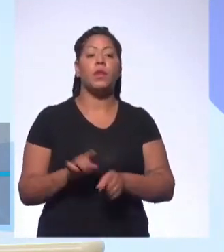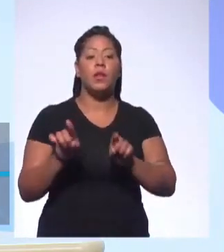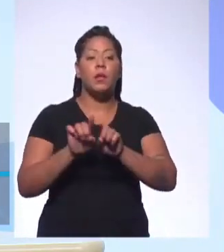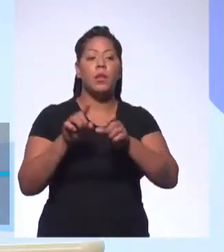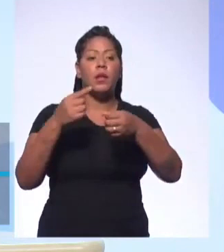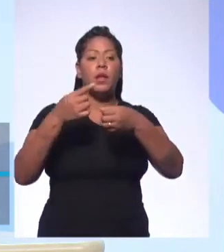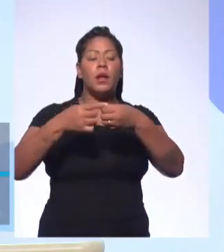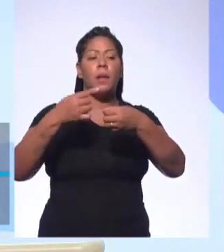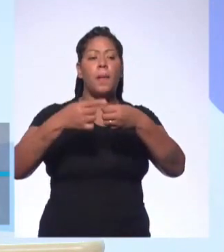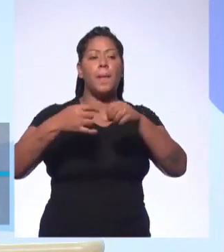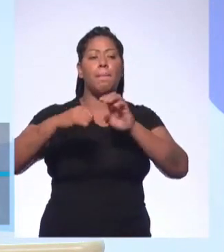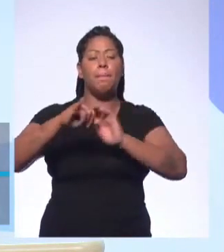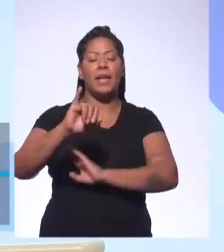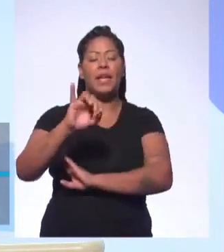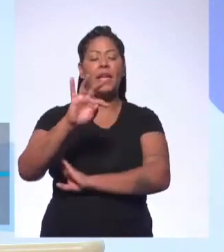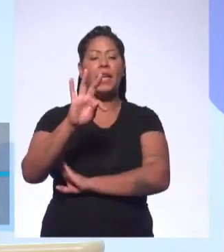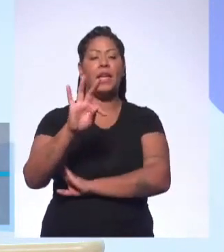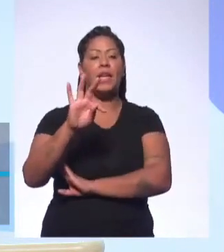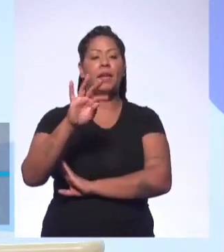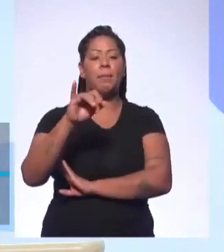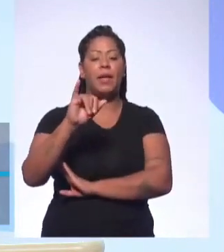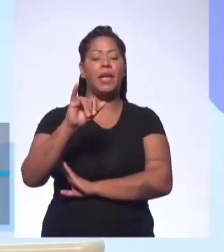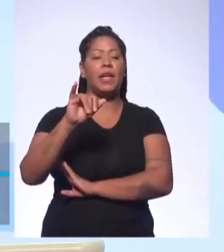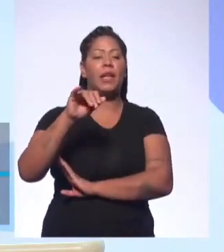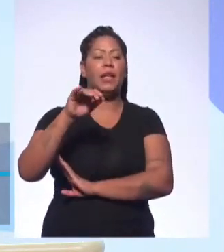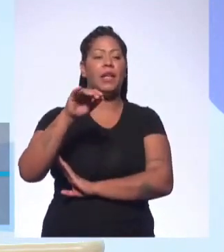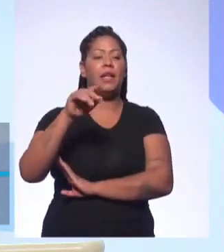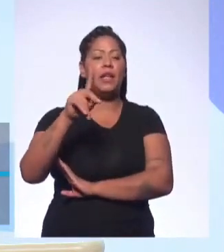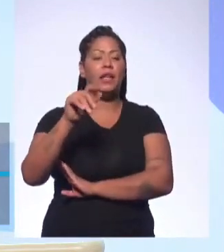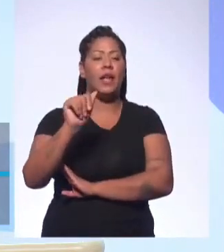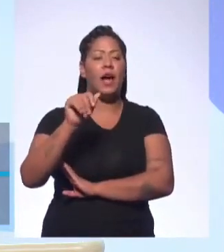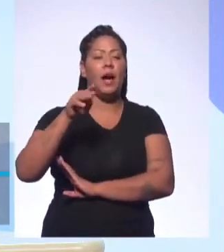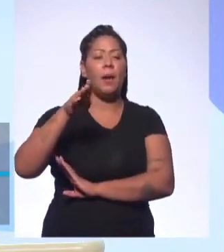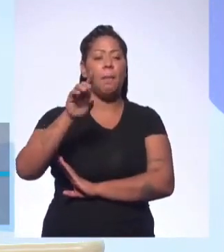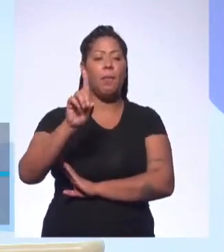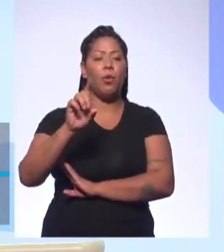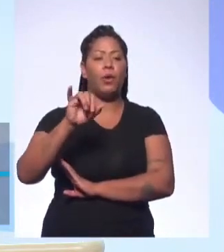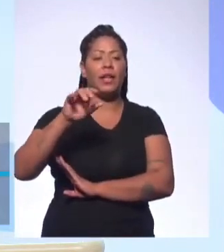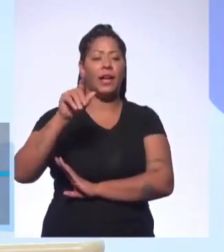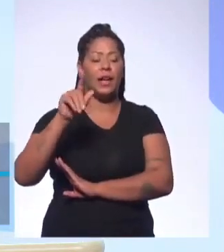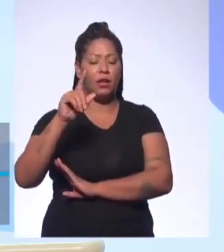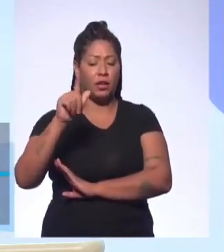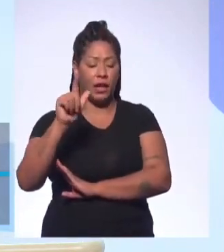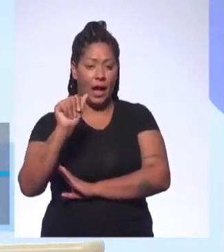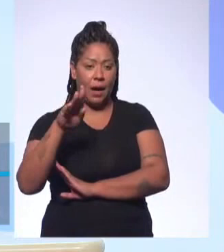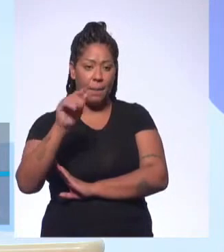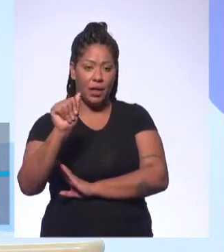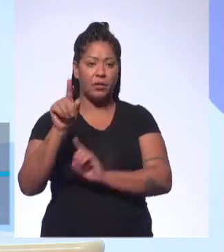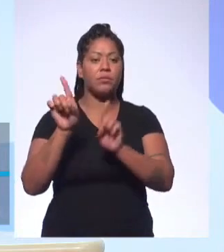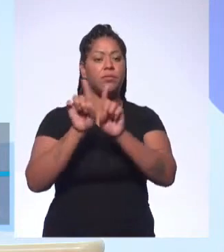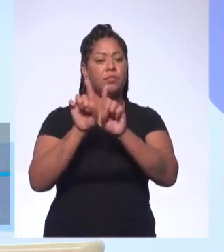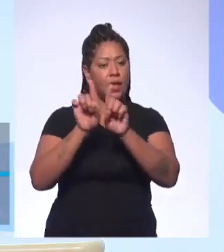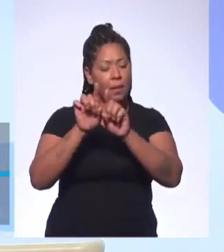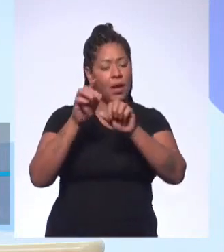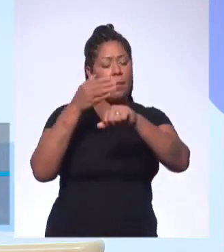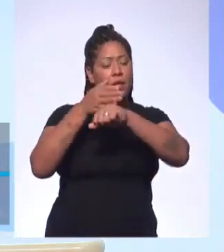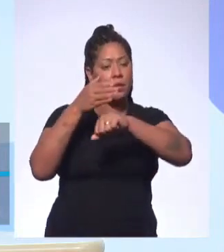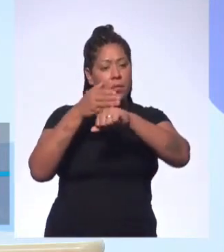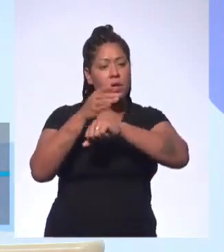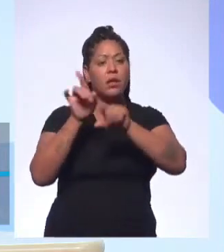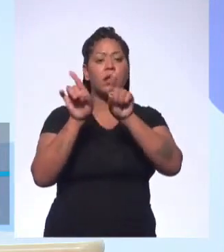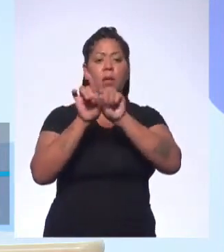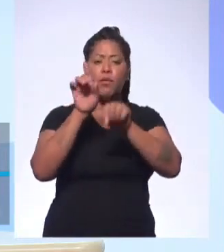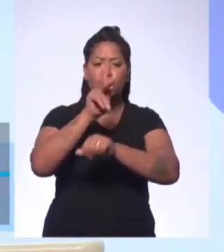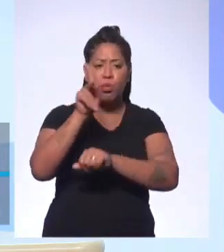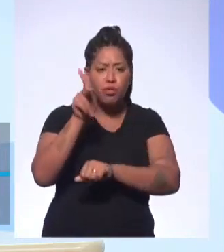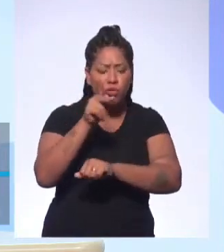Guararema, Pindamonhangaba, baixei aqui, ó. ainda. E assim, a gente tem poucos alunos, mas muitos professores aí nos acolhendo, o